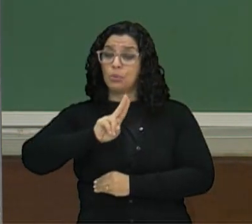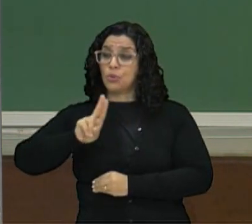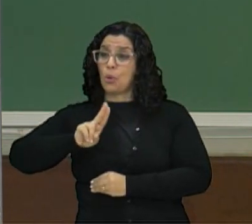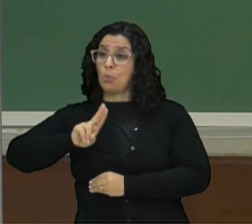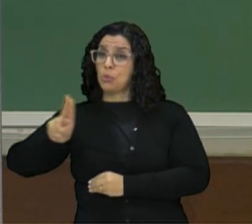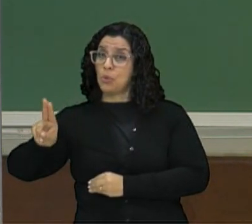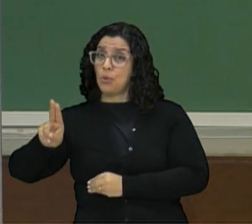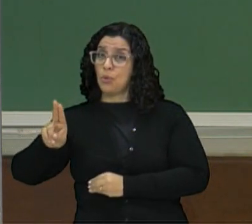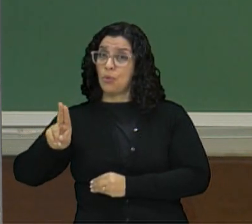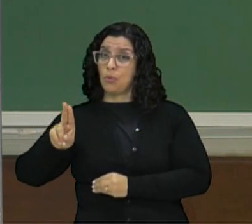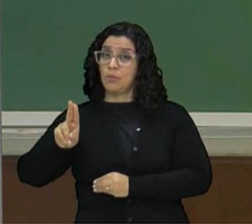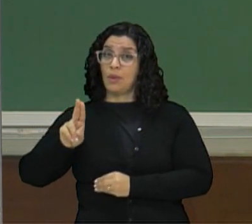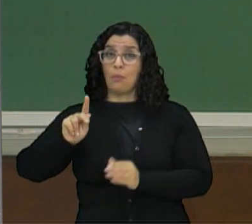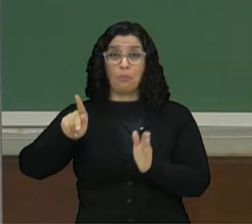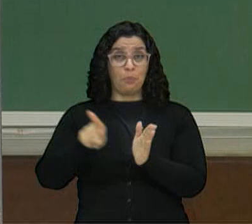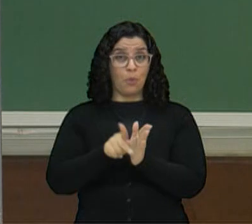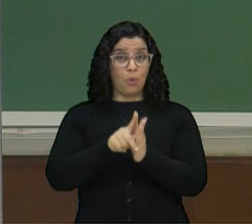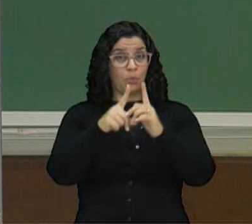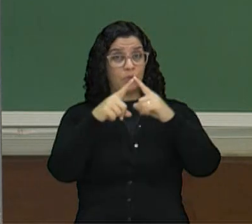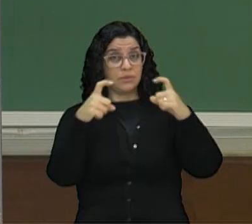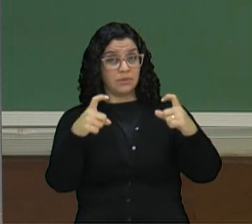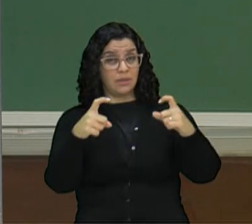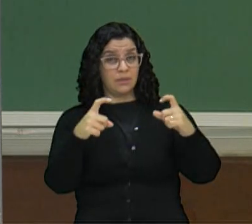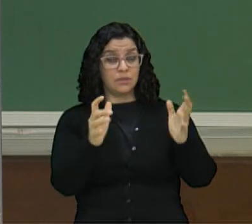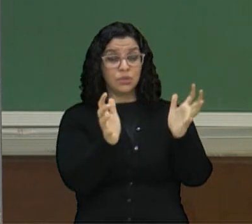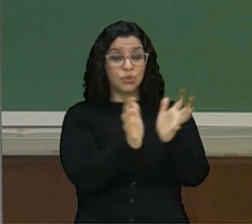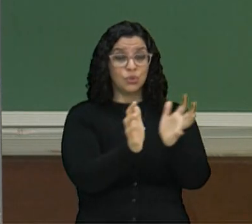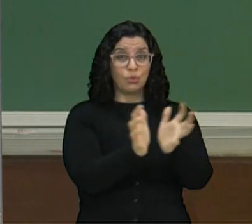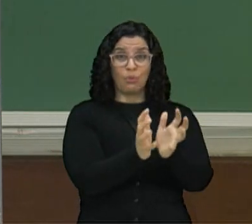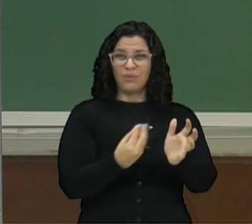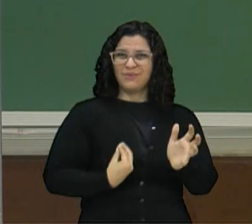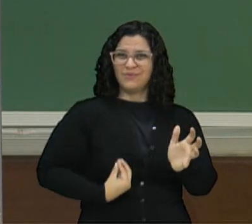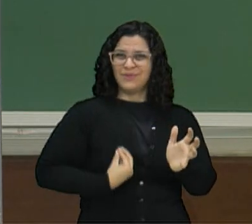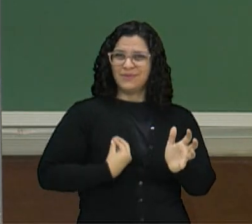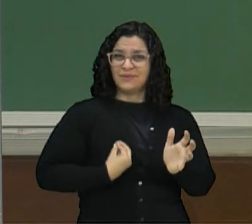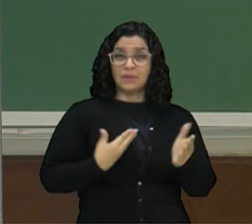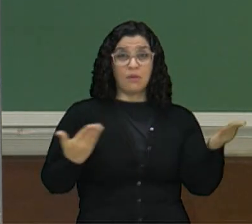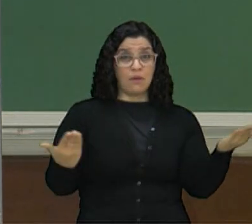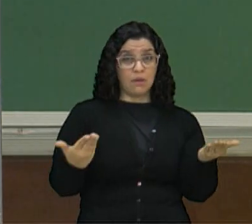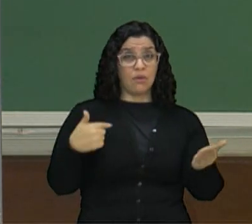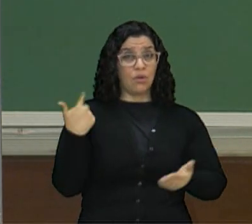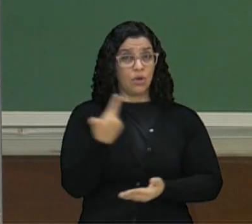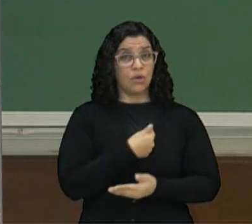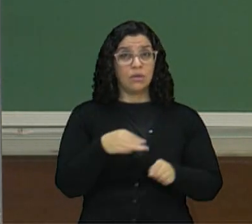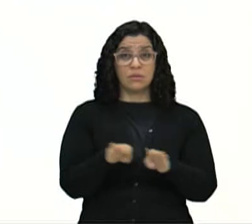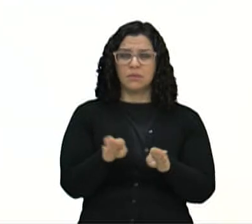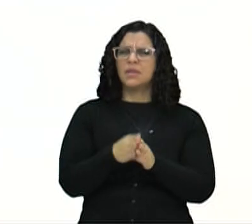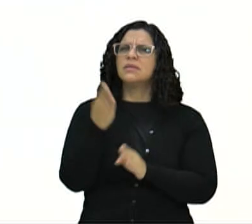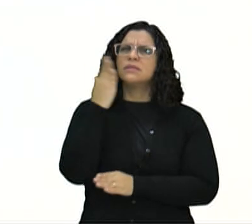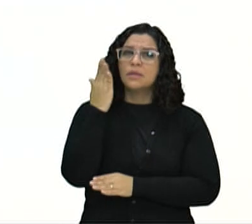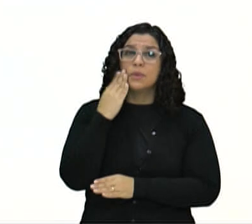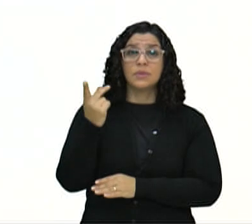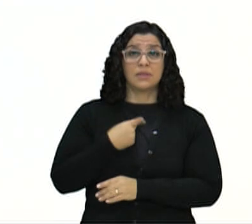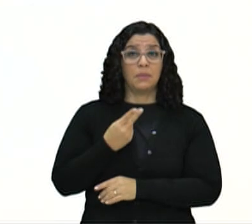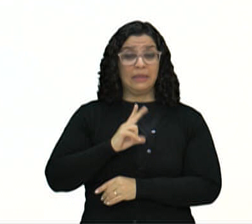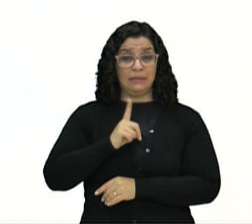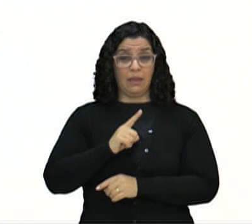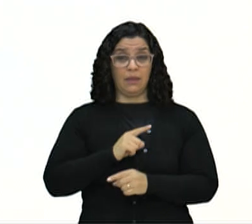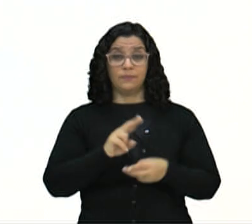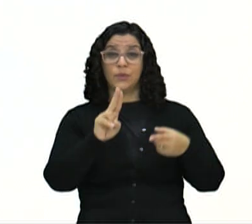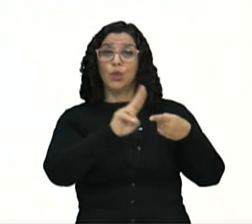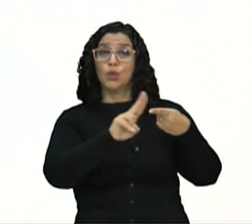corretamente, cientificamente, os seres vivos. Então, nós vimos que todos os seres vivos recebem um